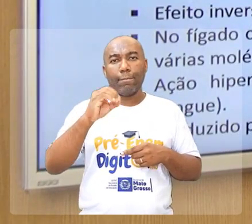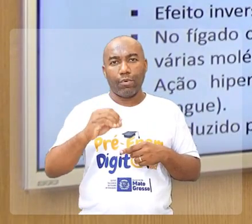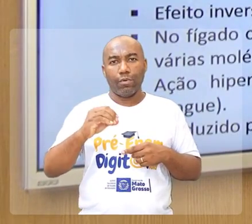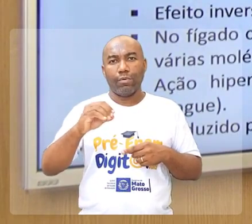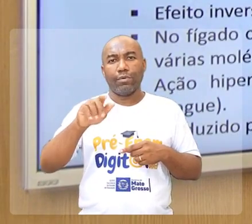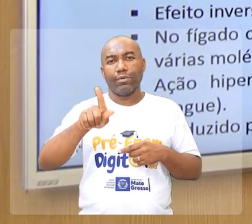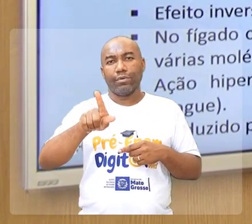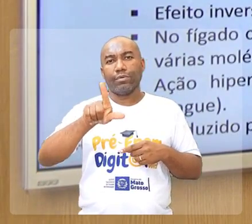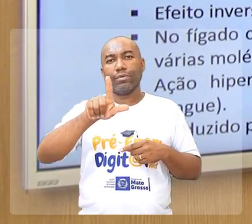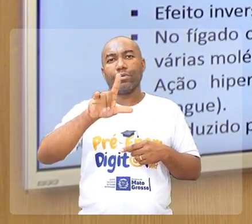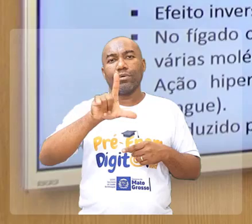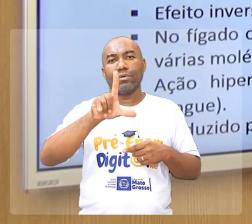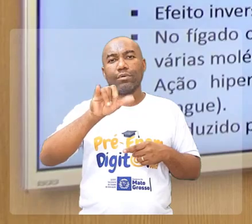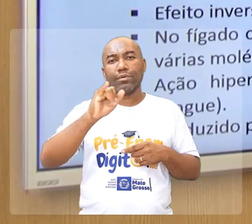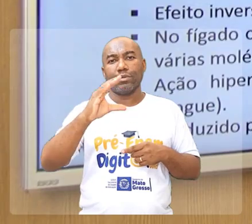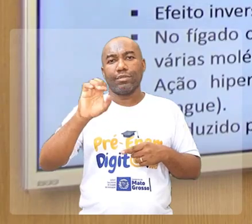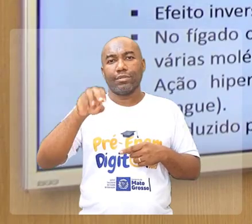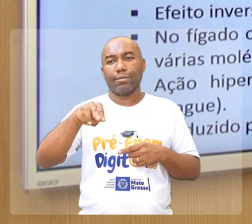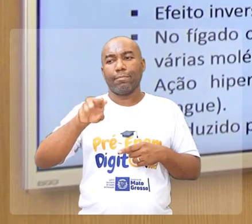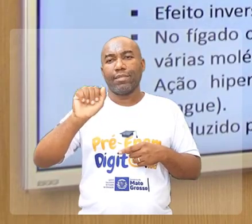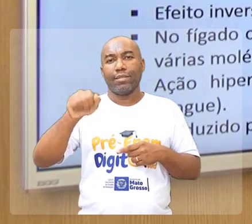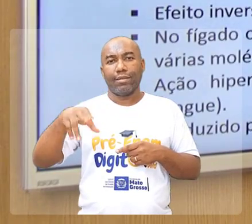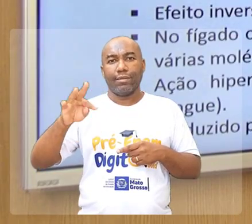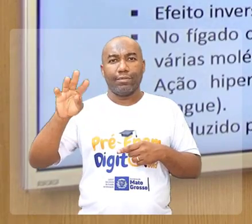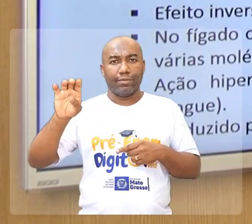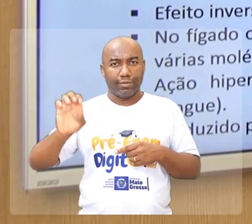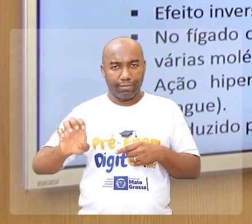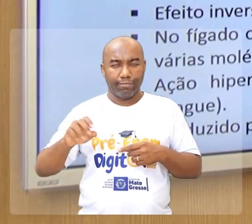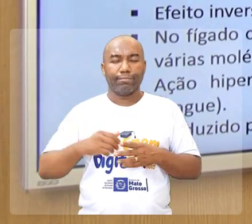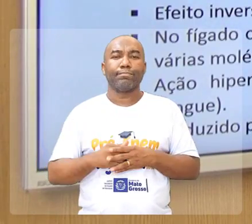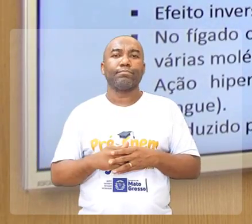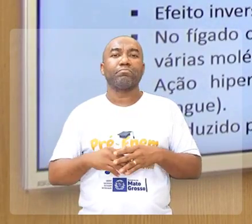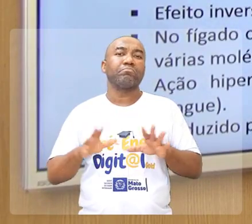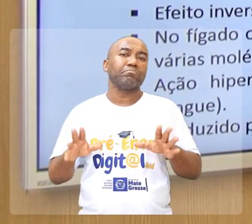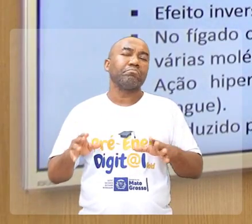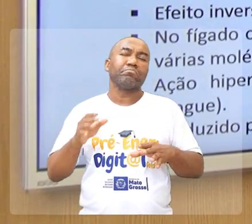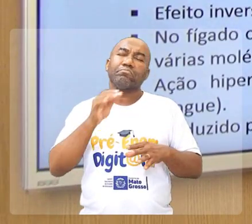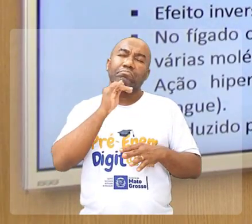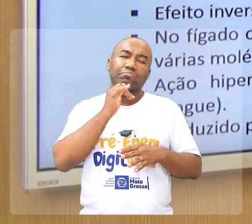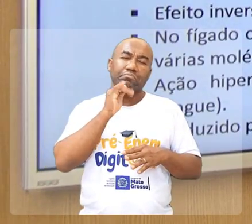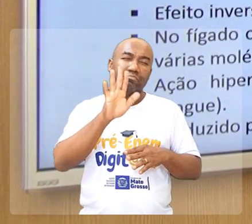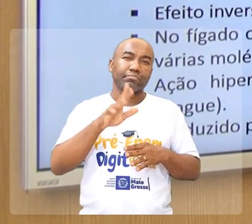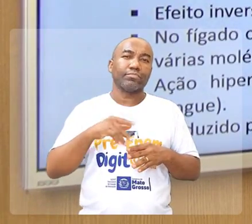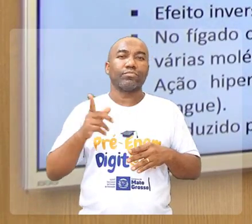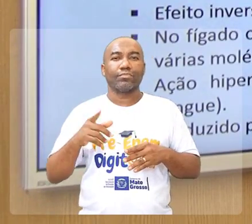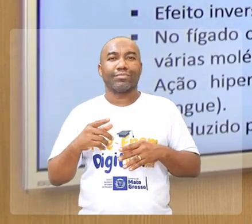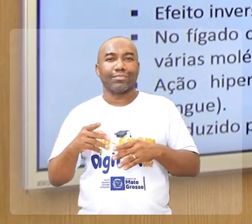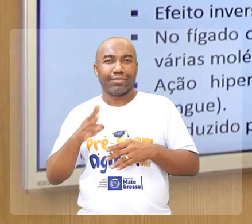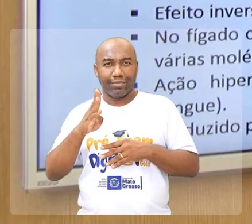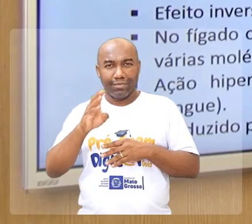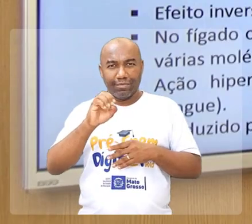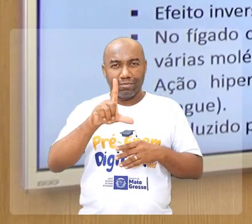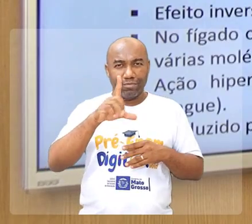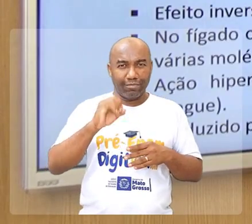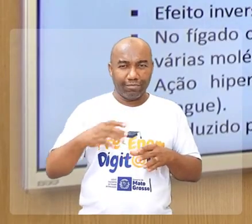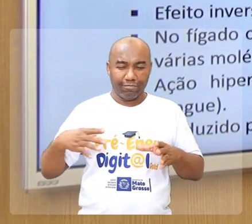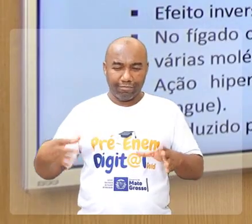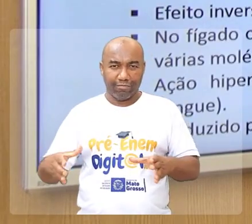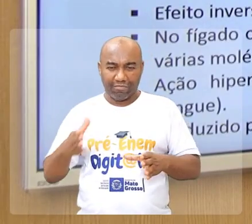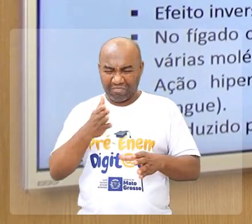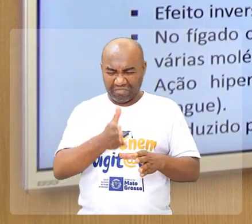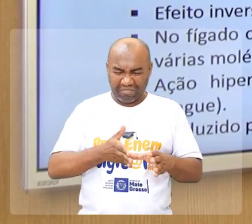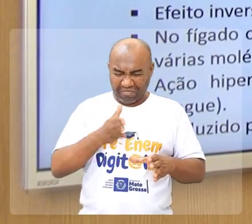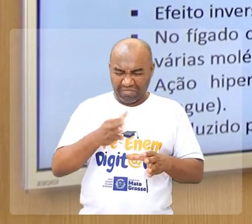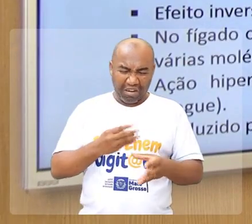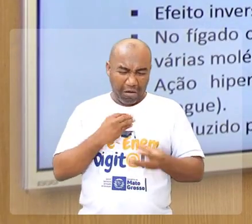hipoglicemiante. Muito bem. Agora, vamos pensar numa situação contrária. Um dia depois que você comeu esse bolo Floresta Negra,